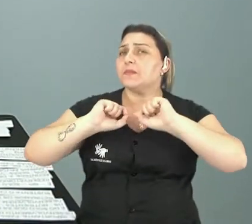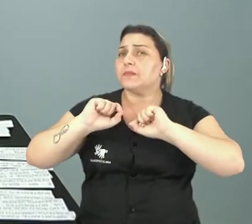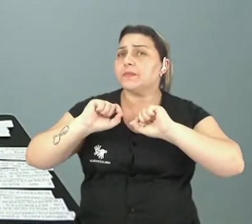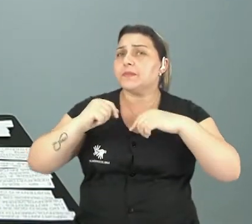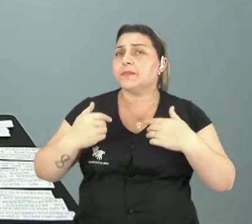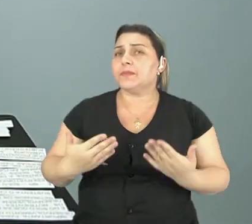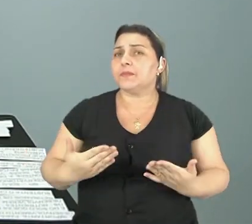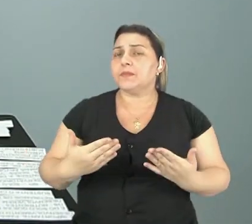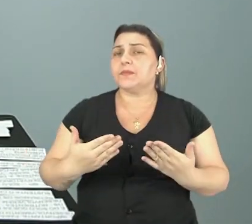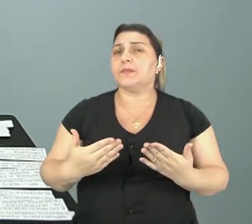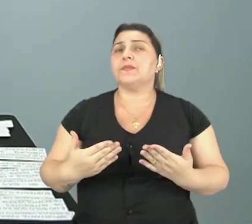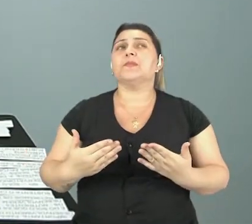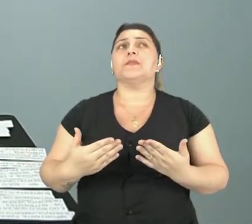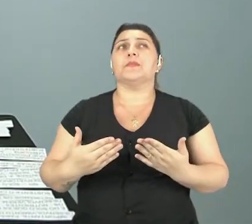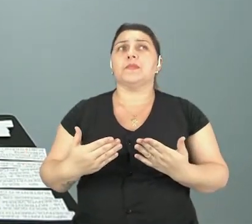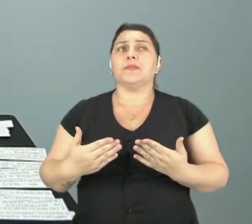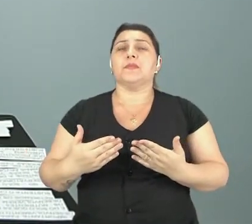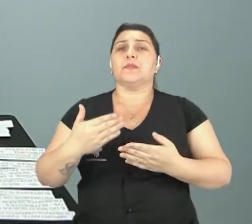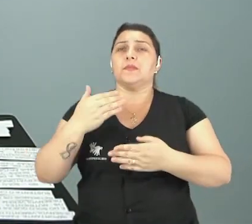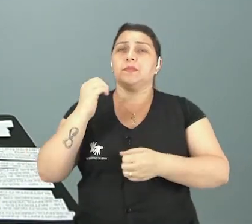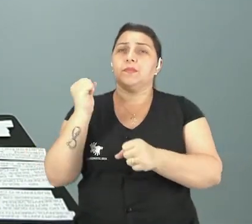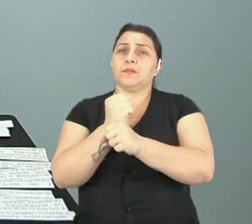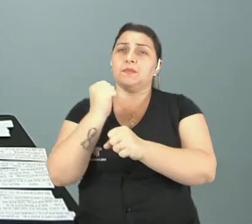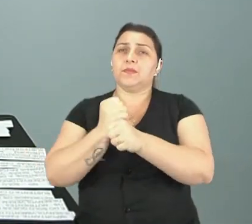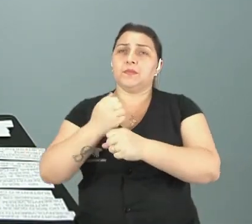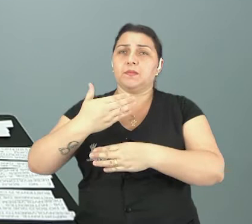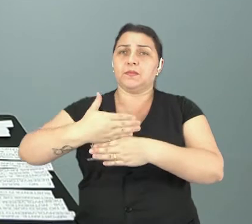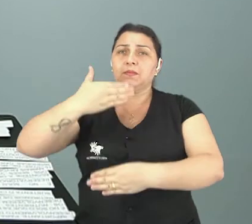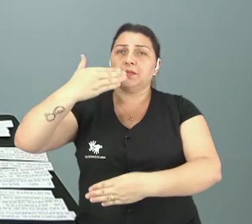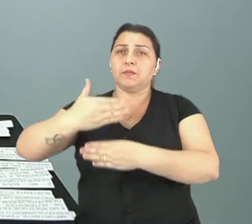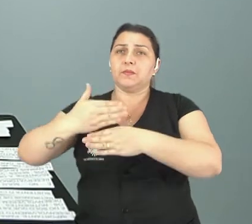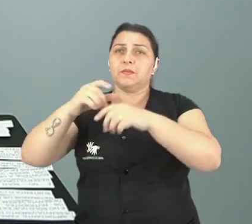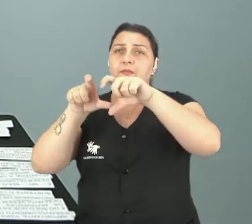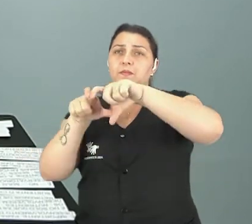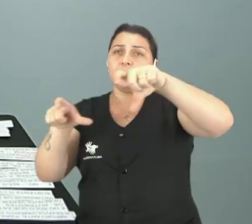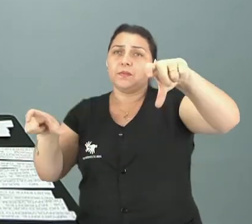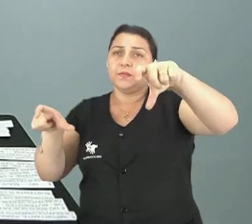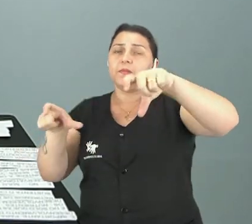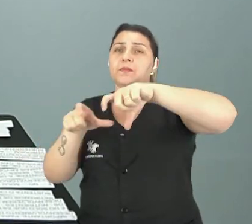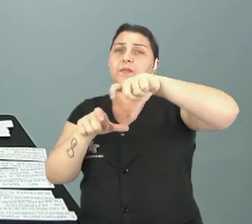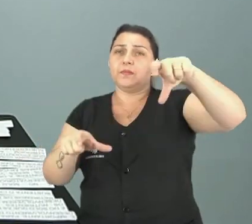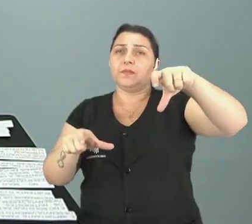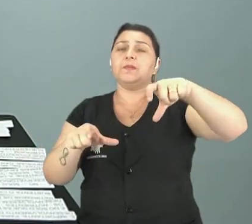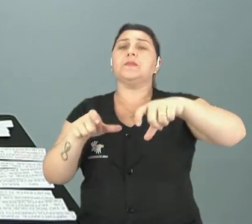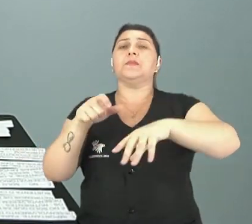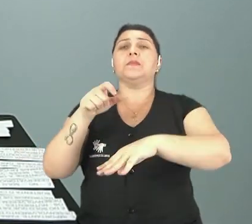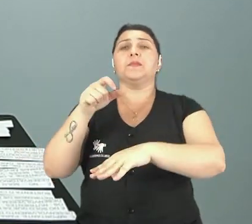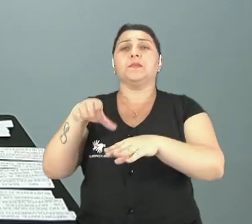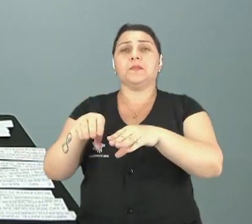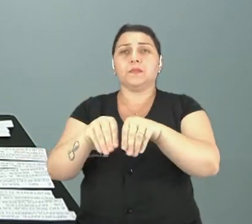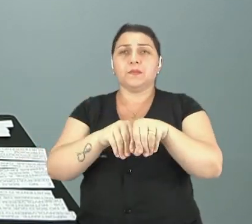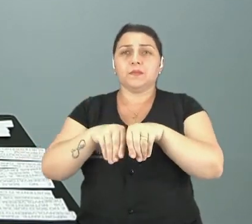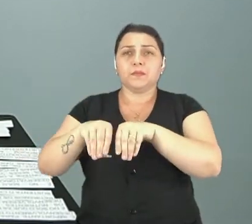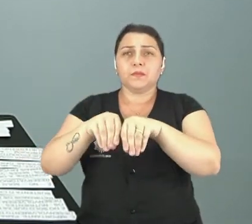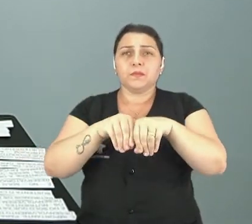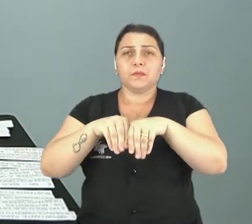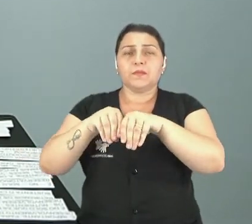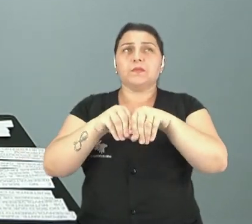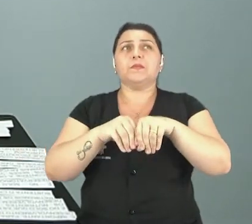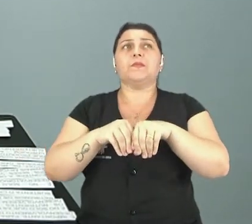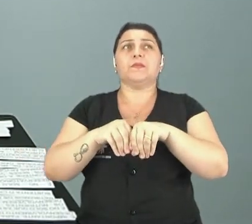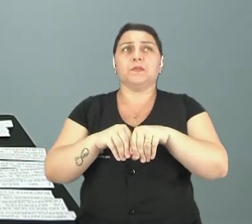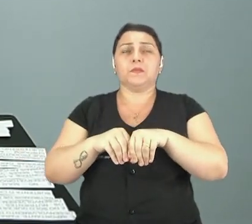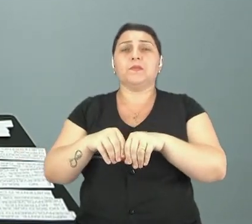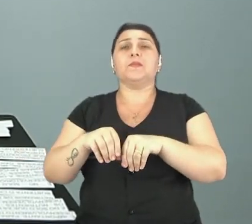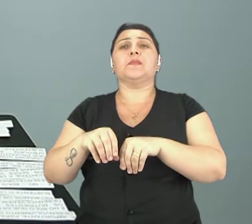é ideal para a produção de tijolos, de telhas, telha de barro. É esse tipo de solo que